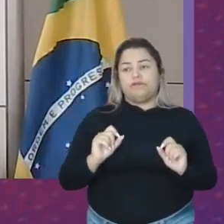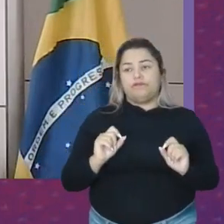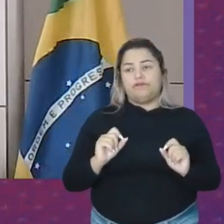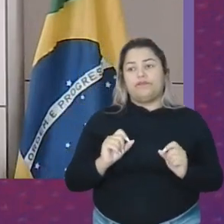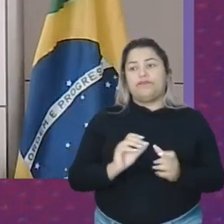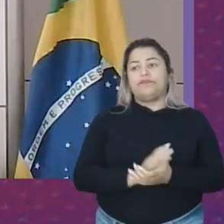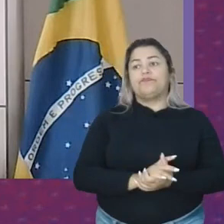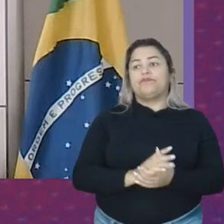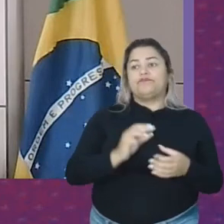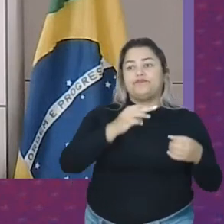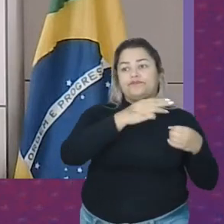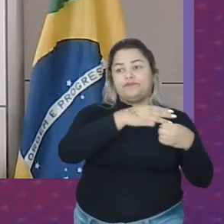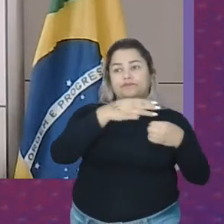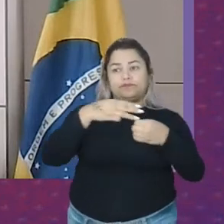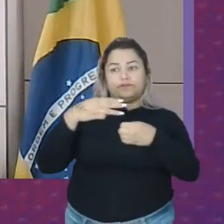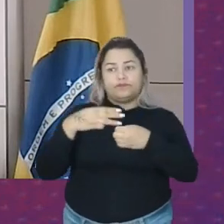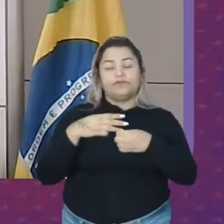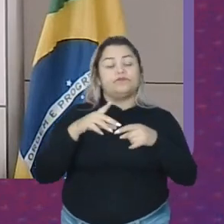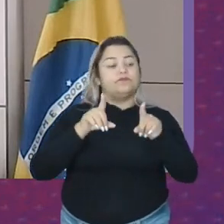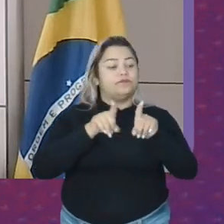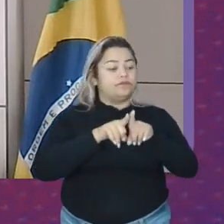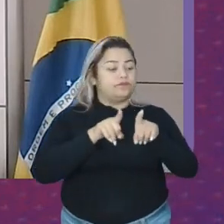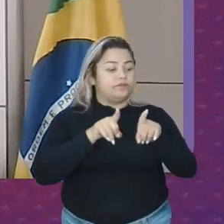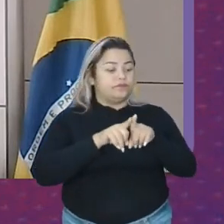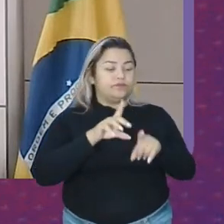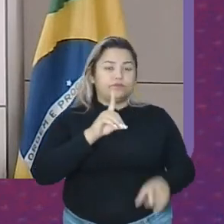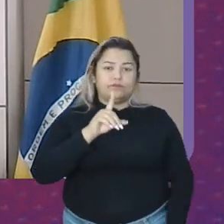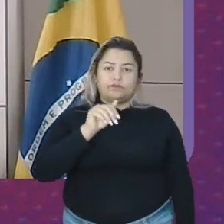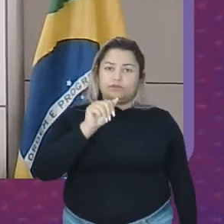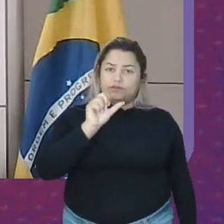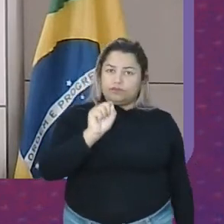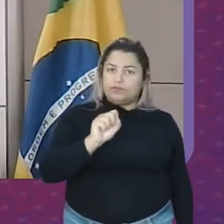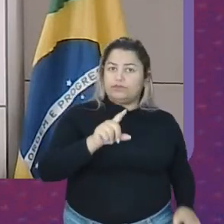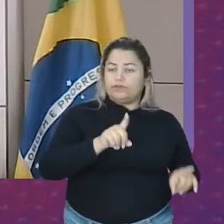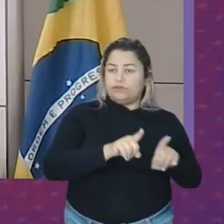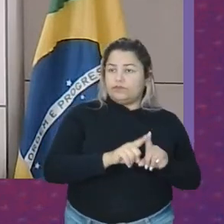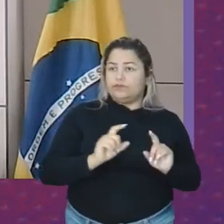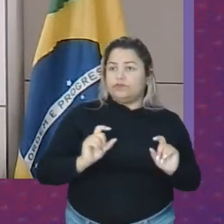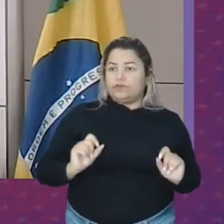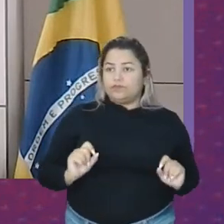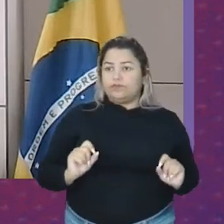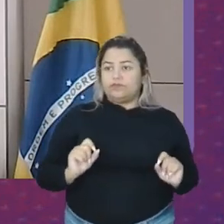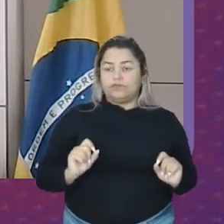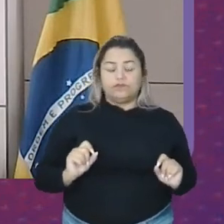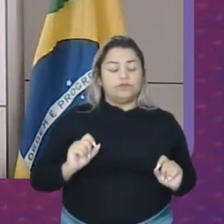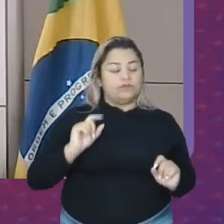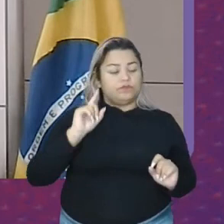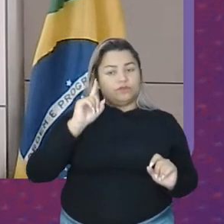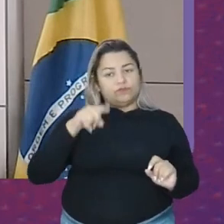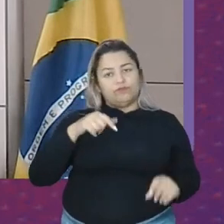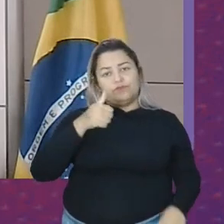nos municípios. Os dados ainda hoje são muito tristes. Só sermos